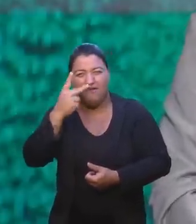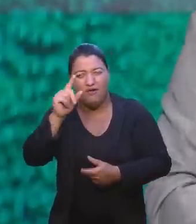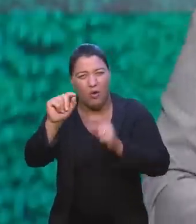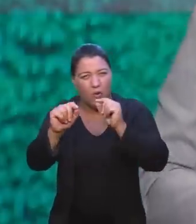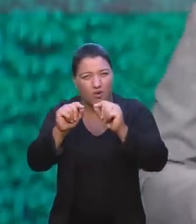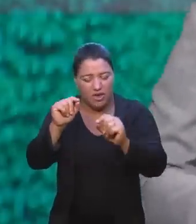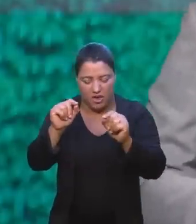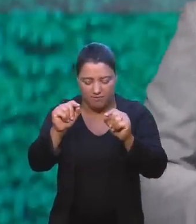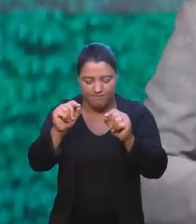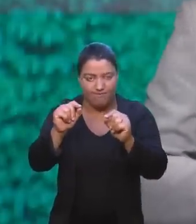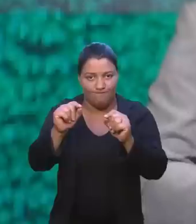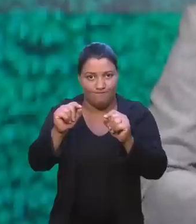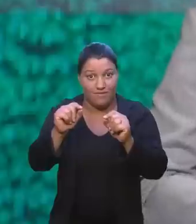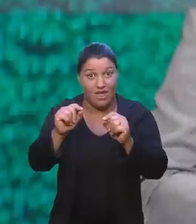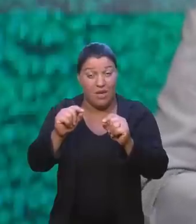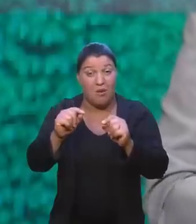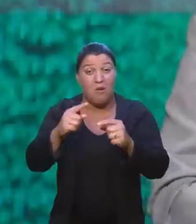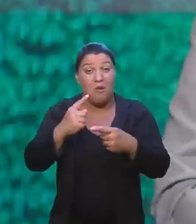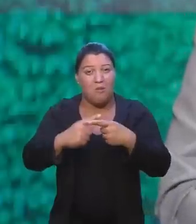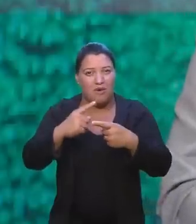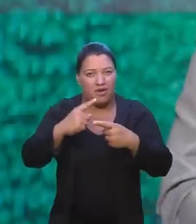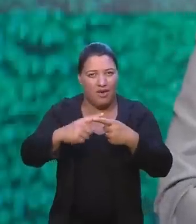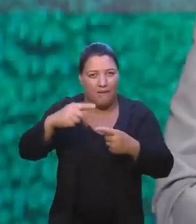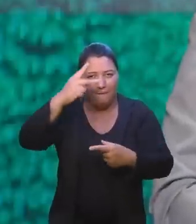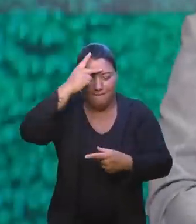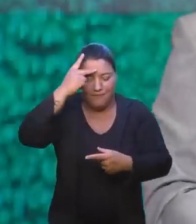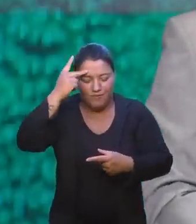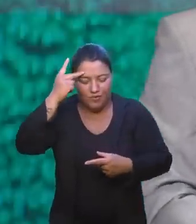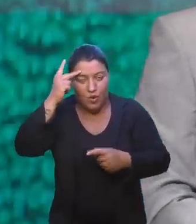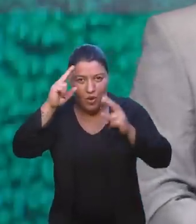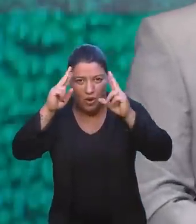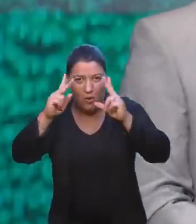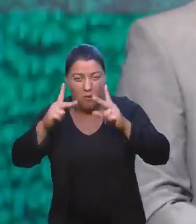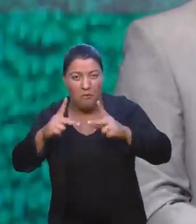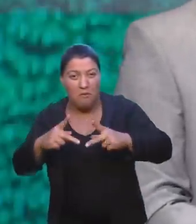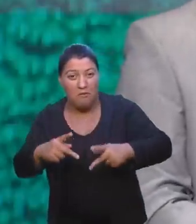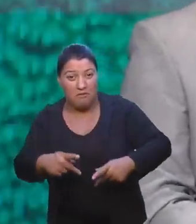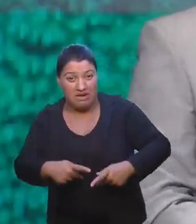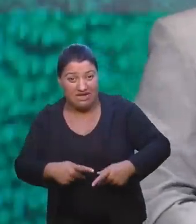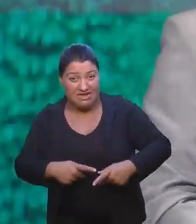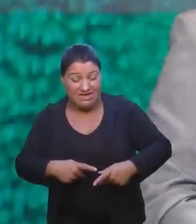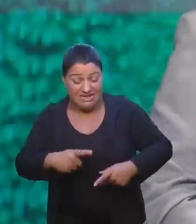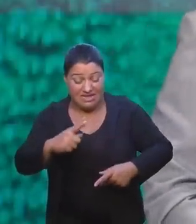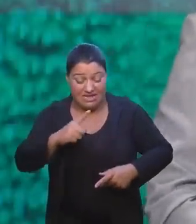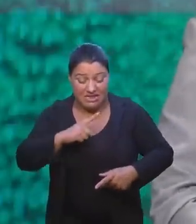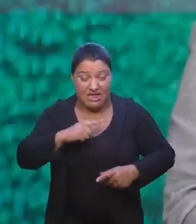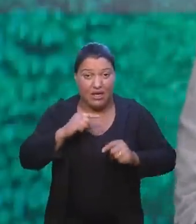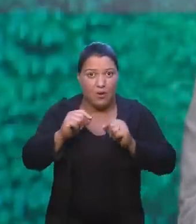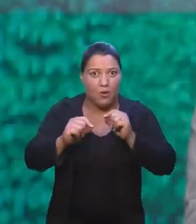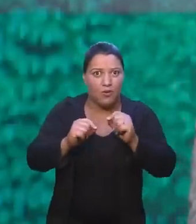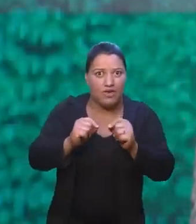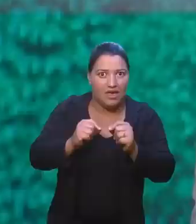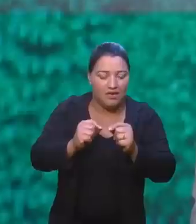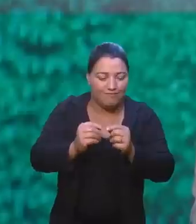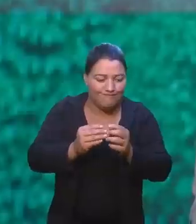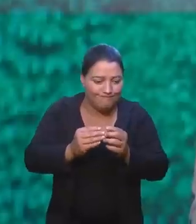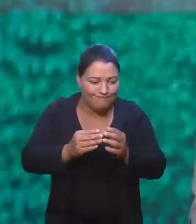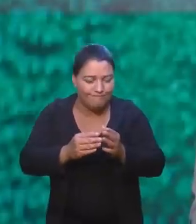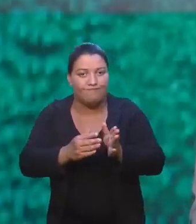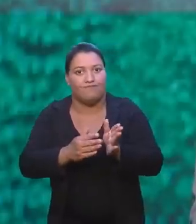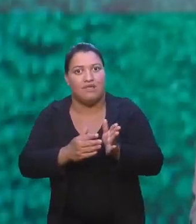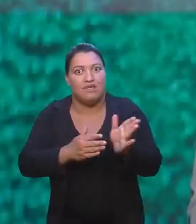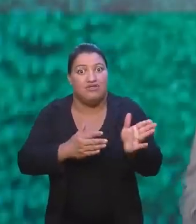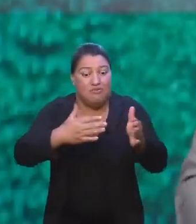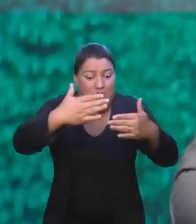fala que há criaturas humanas que estão com um pé fincado no mundo de provas e